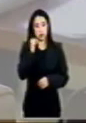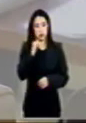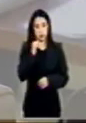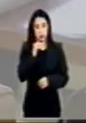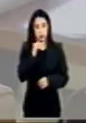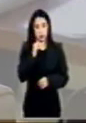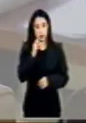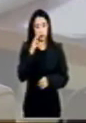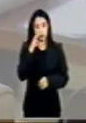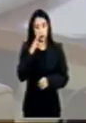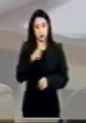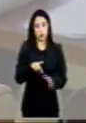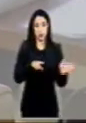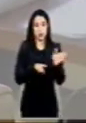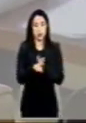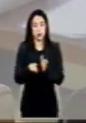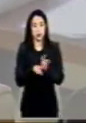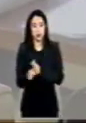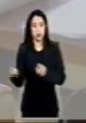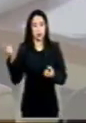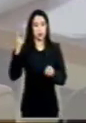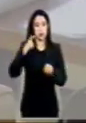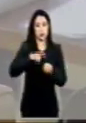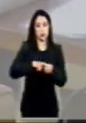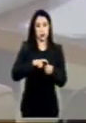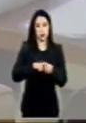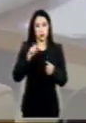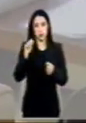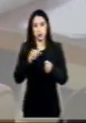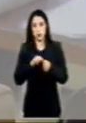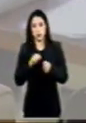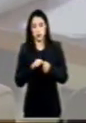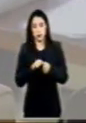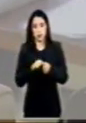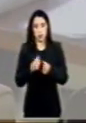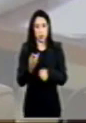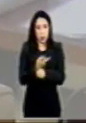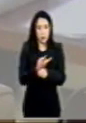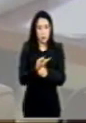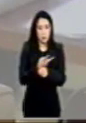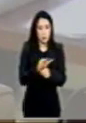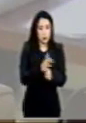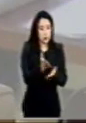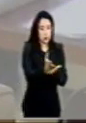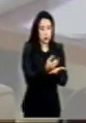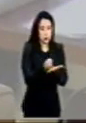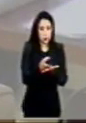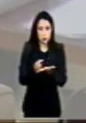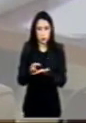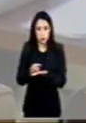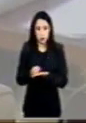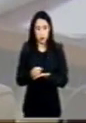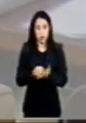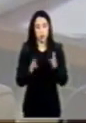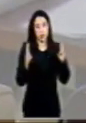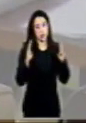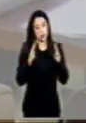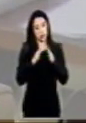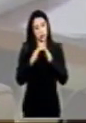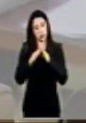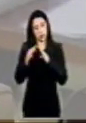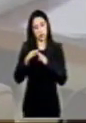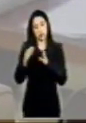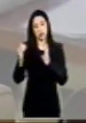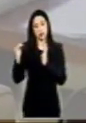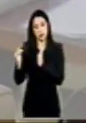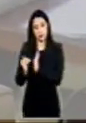da investigação e voltados à realização de varreduras nas dependências da respectiva Casa Legislativa,